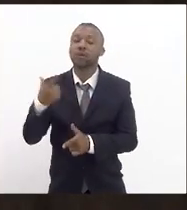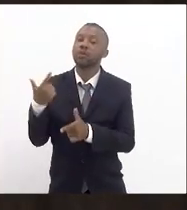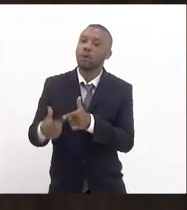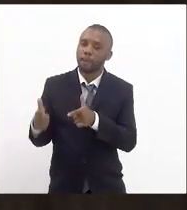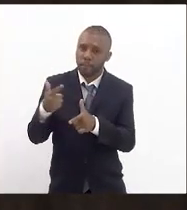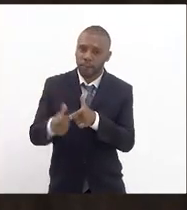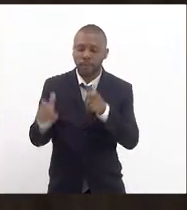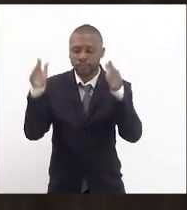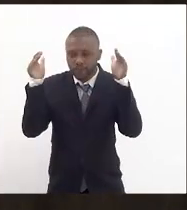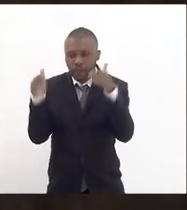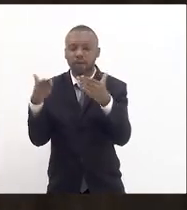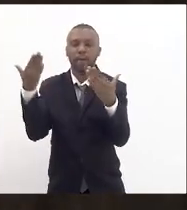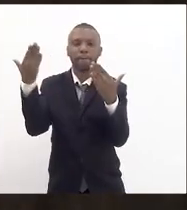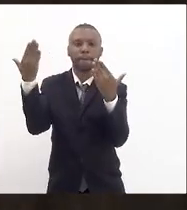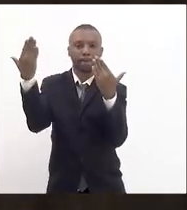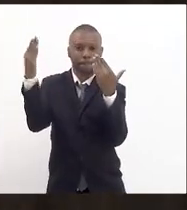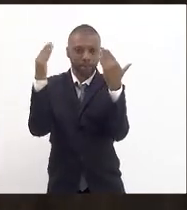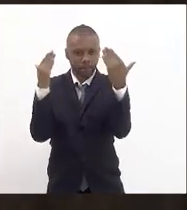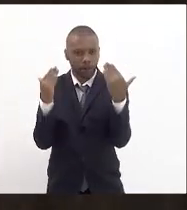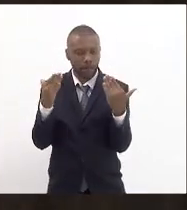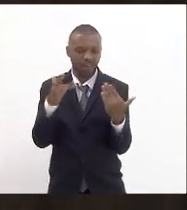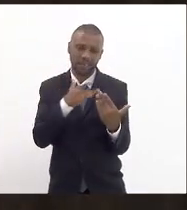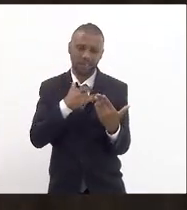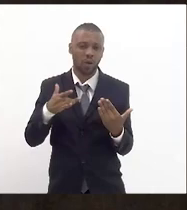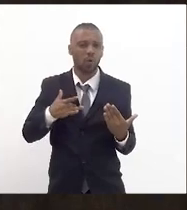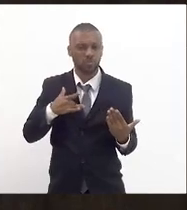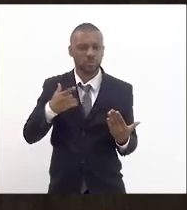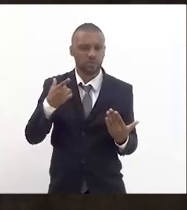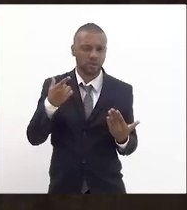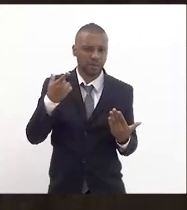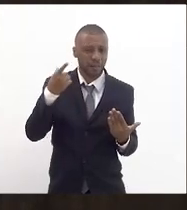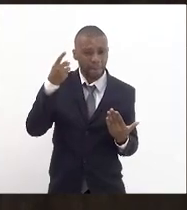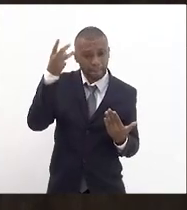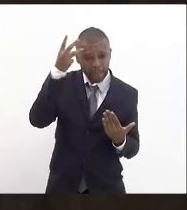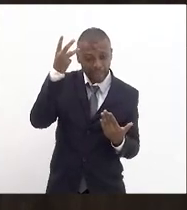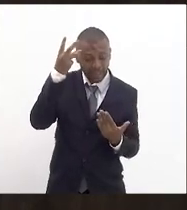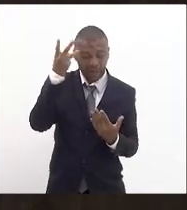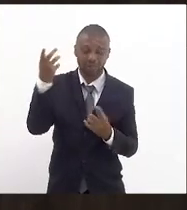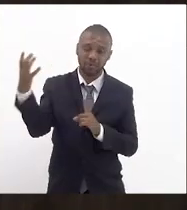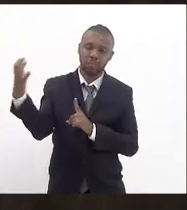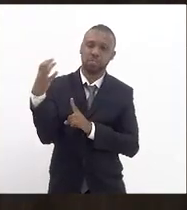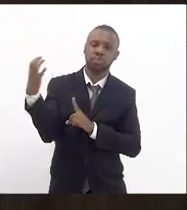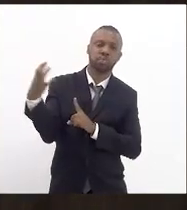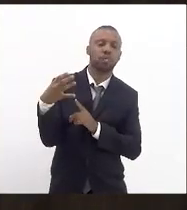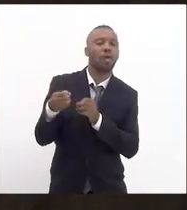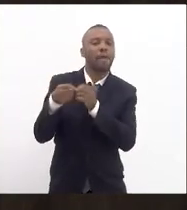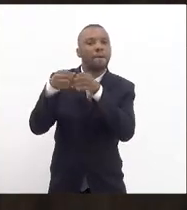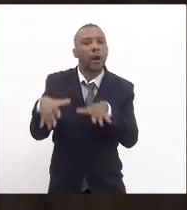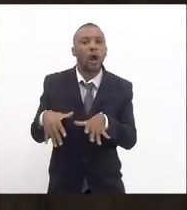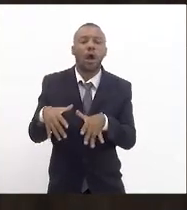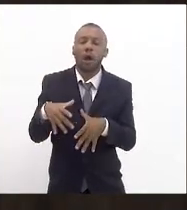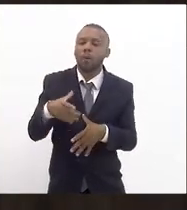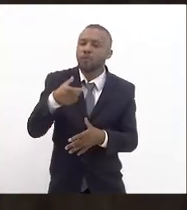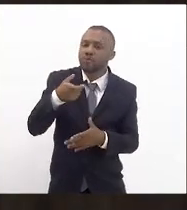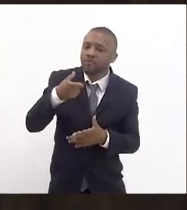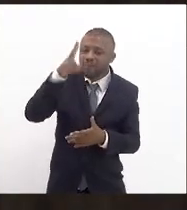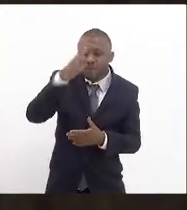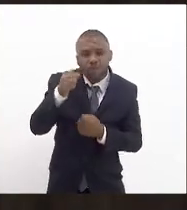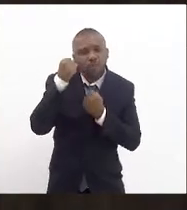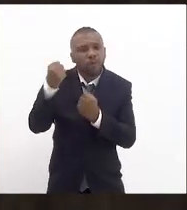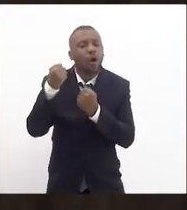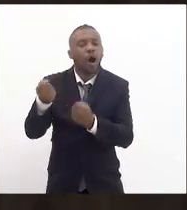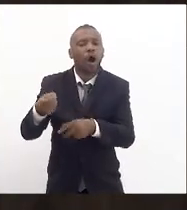saúde mental, que, sem dúvida nenhuma, foram impactadas de forma contundente pela questão da Covid-19.